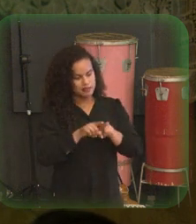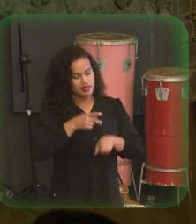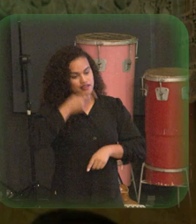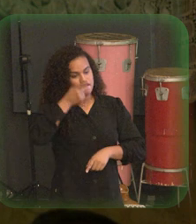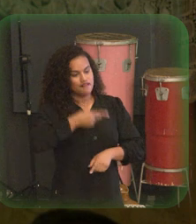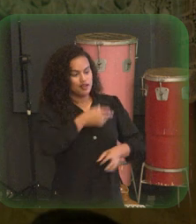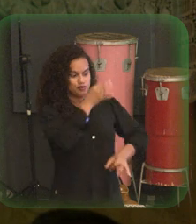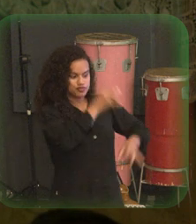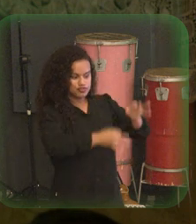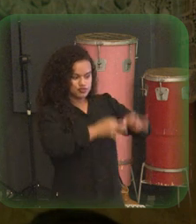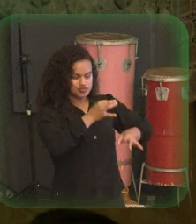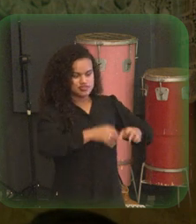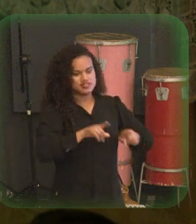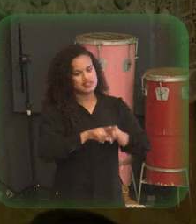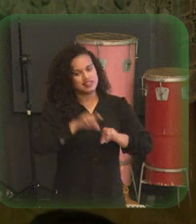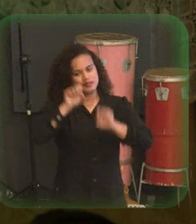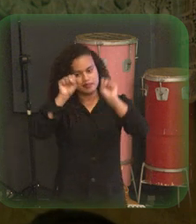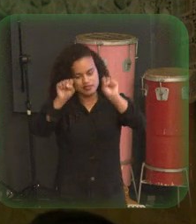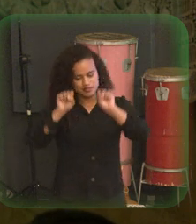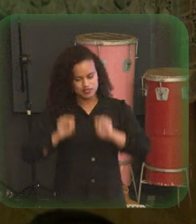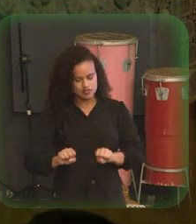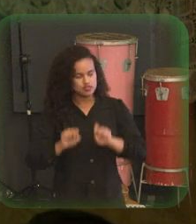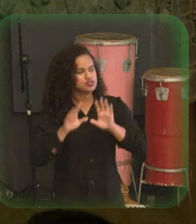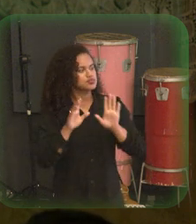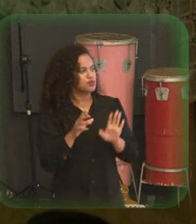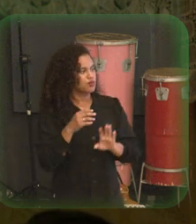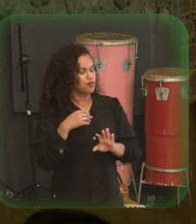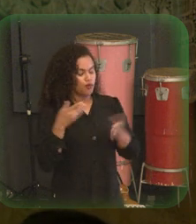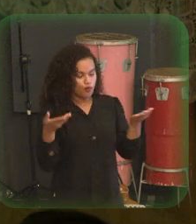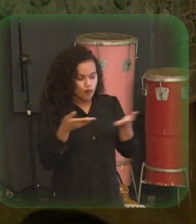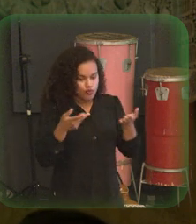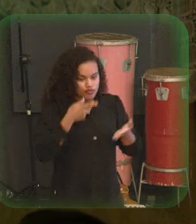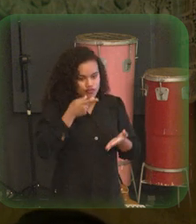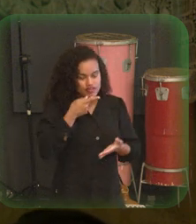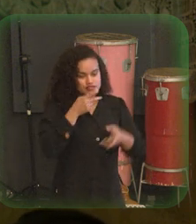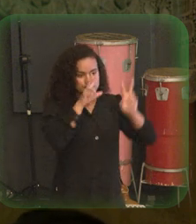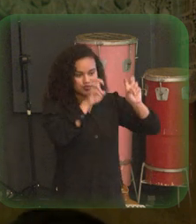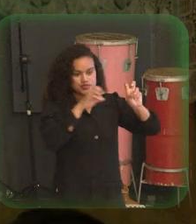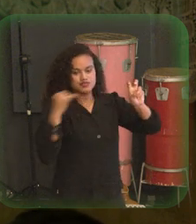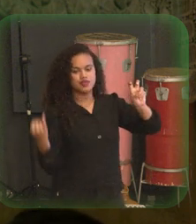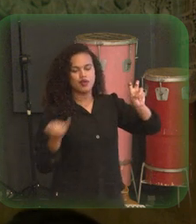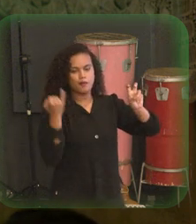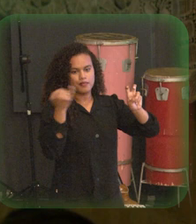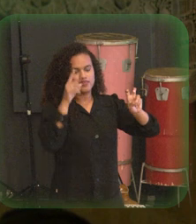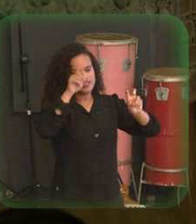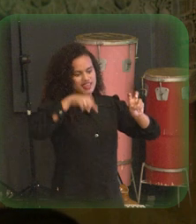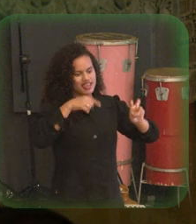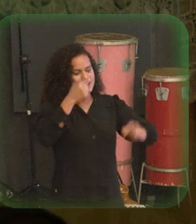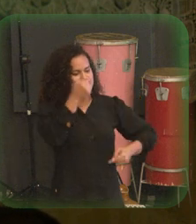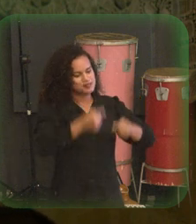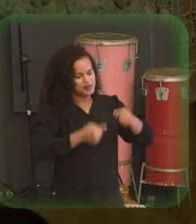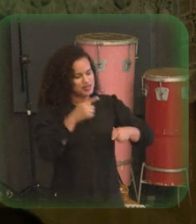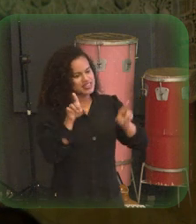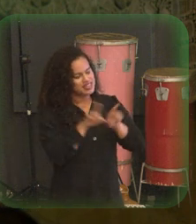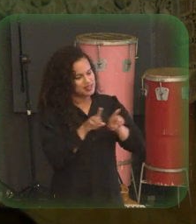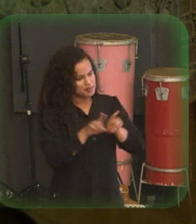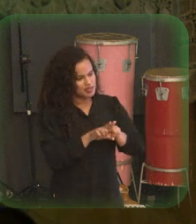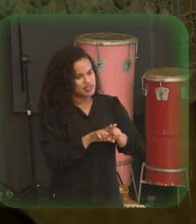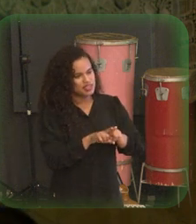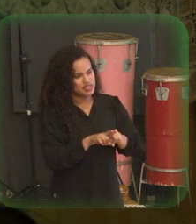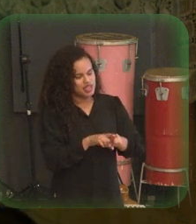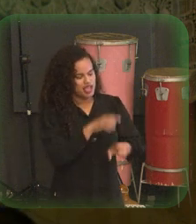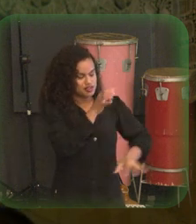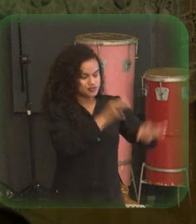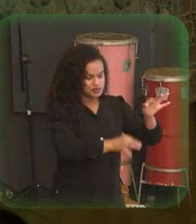Xangô, nós estamos falando aqui também de algo que é muito importante, que é a política. Justiça